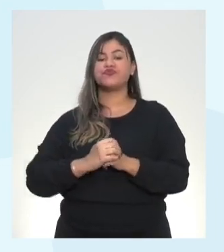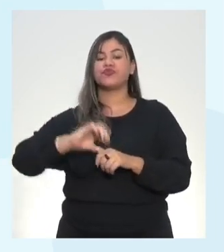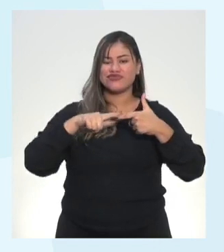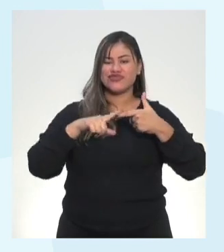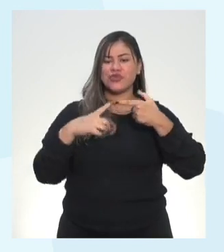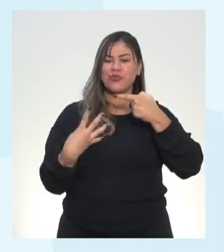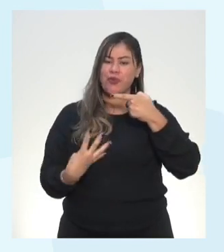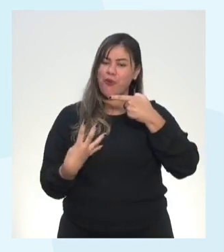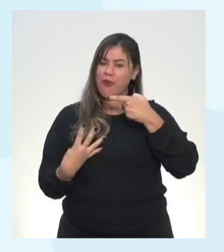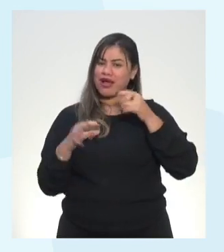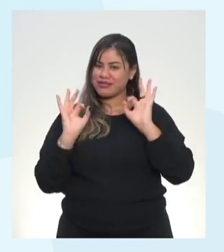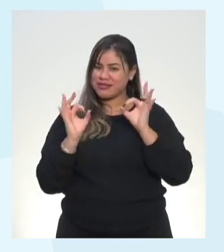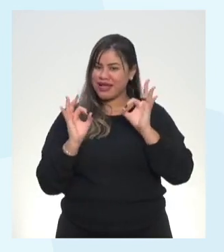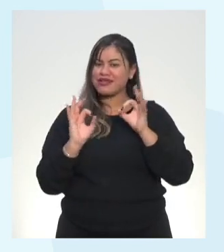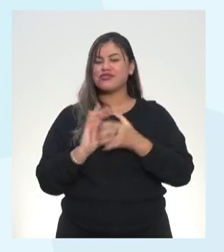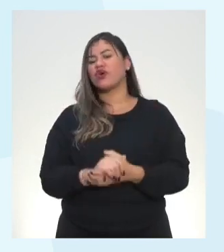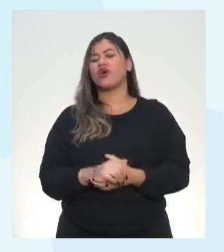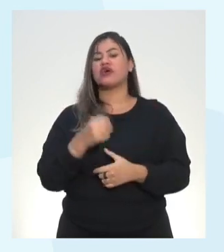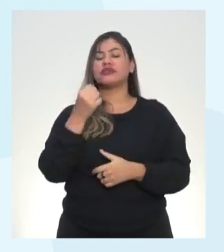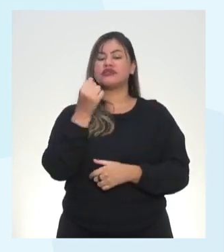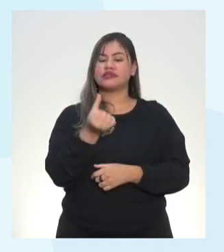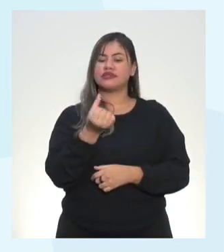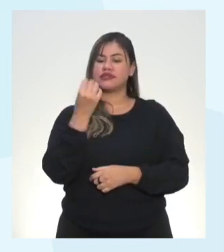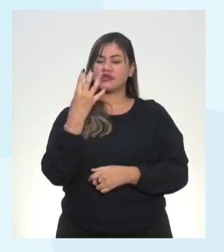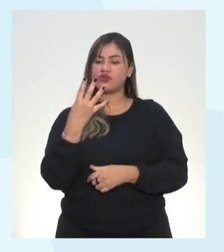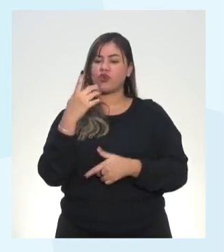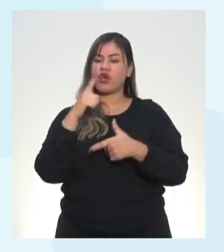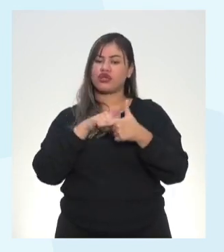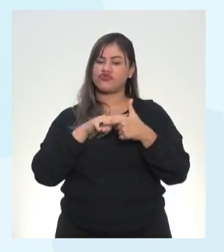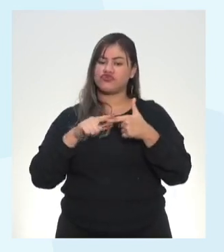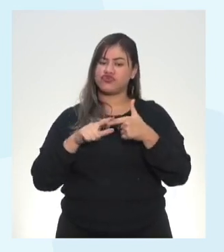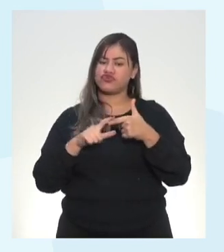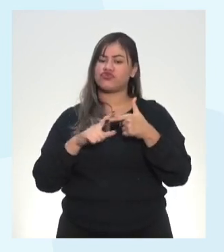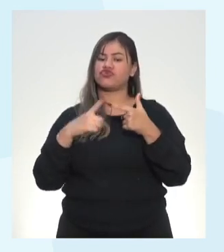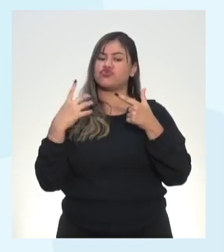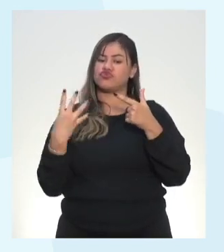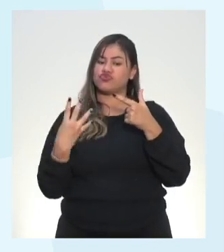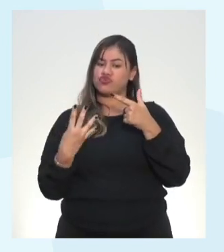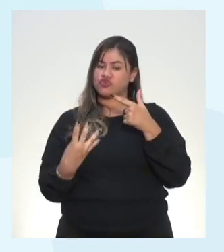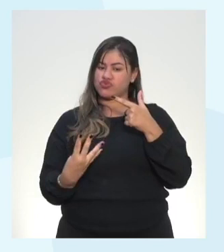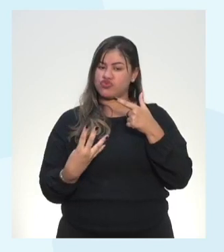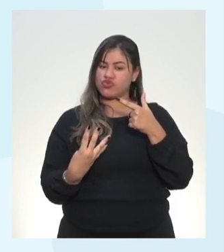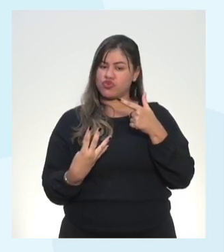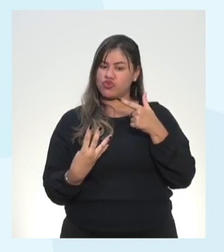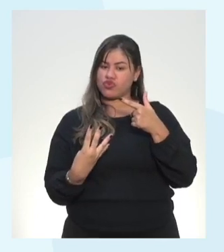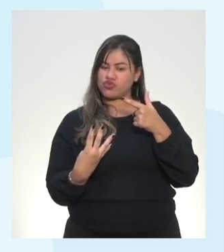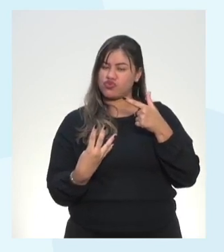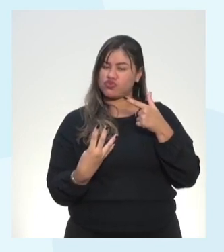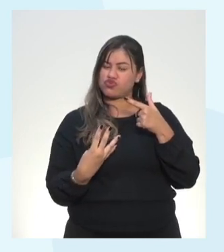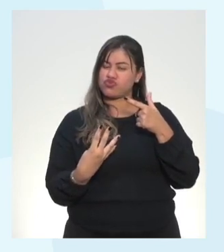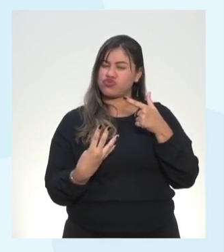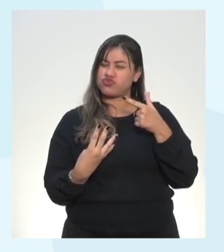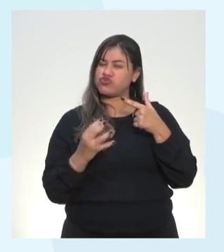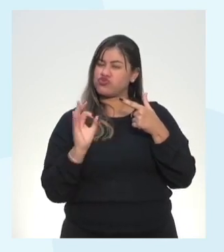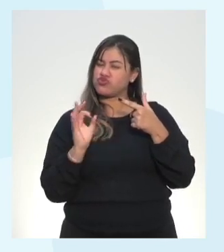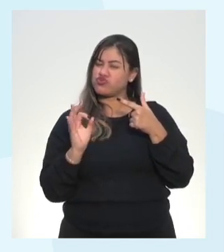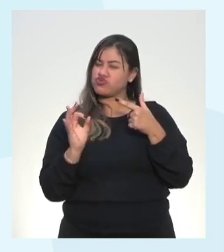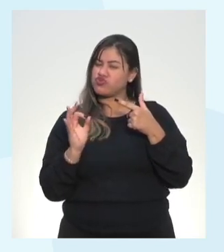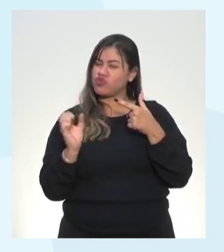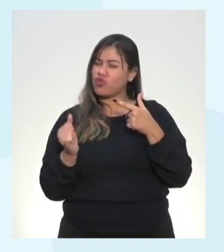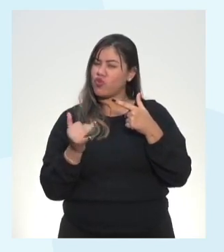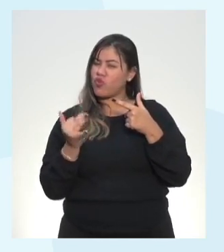pensado primeiro na área do triângulo equilátero e depois multiplica por 6, tá bom? Mas como eu já disse, nós temos várias formas de